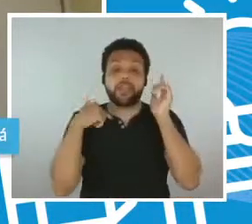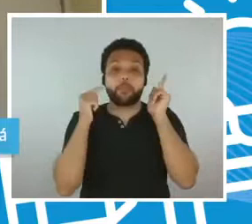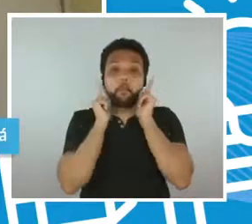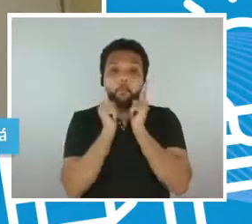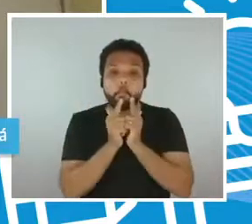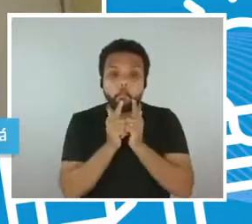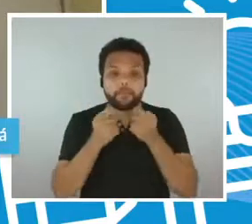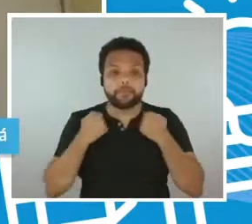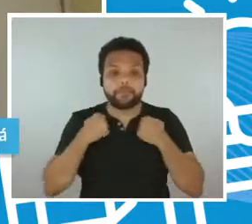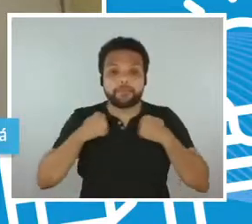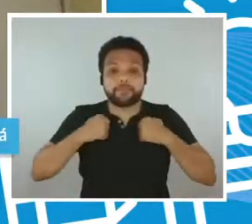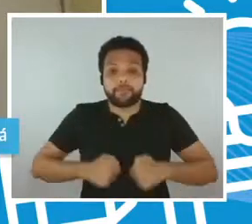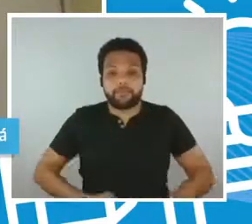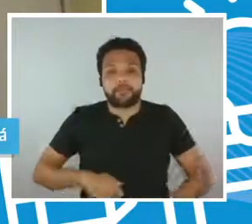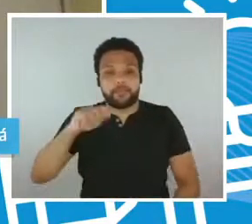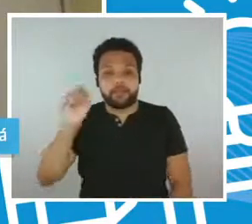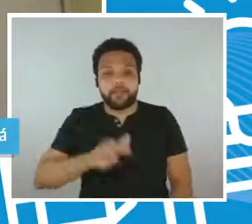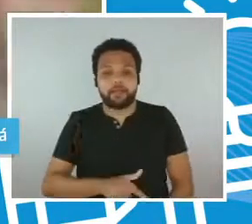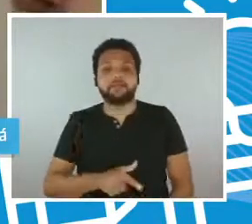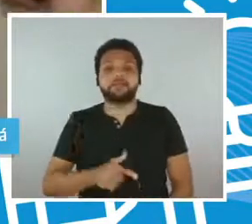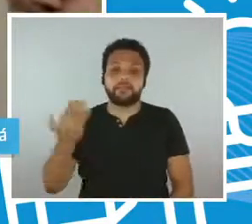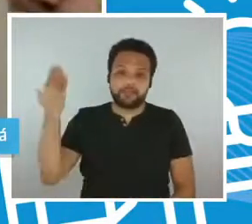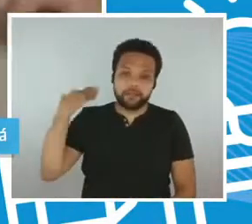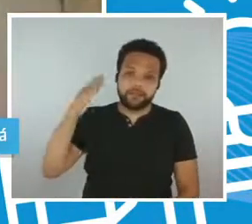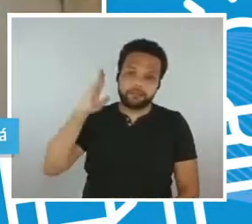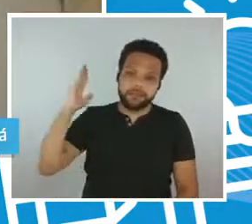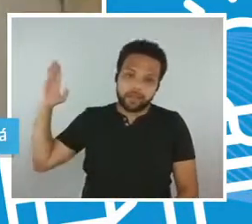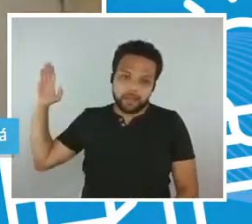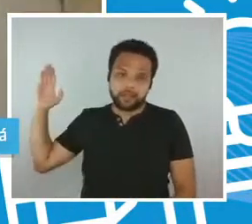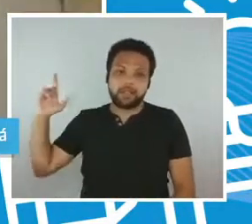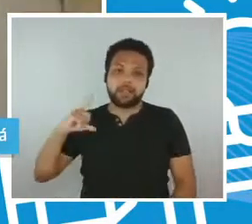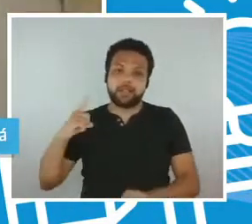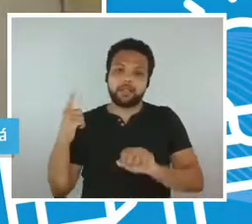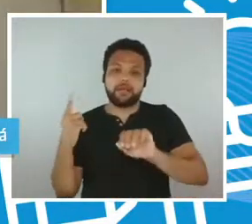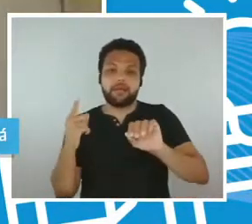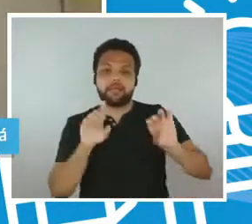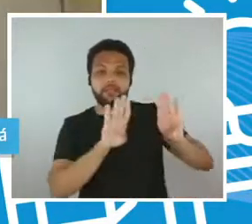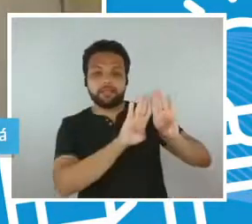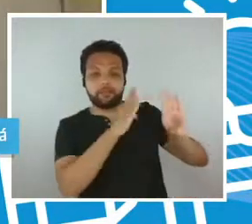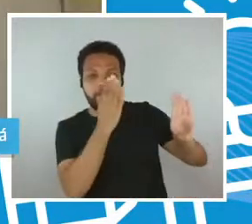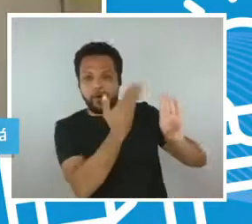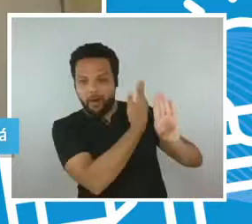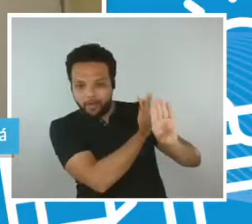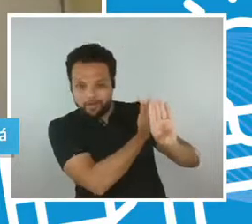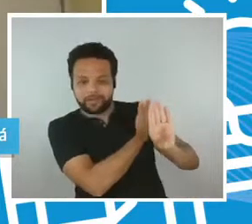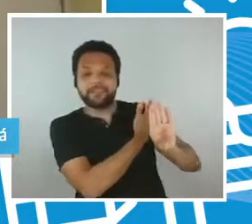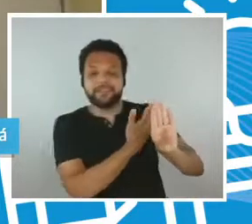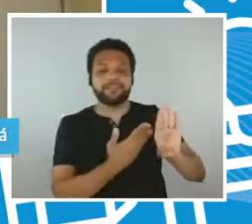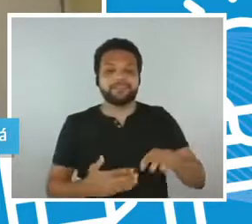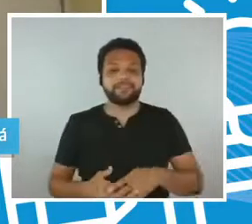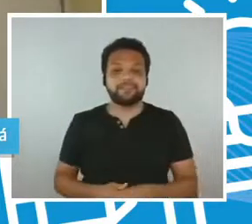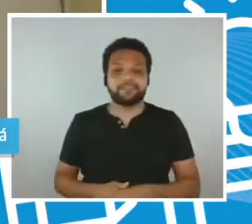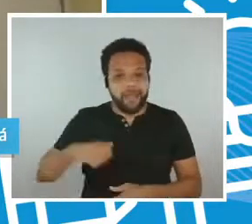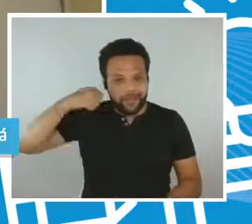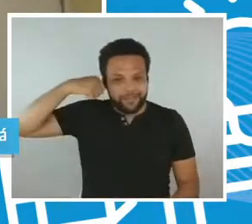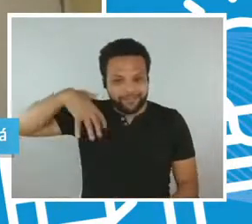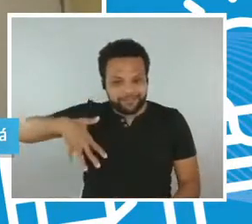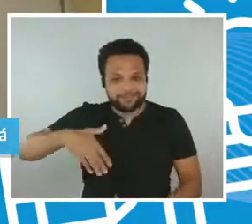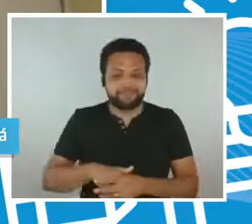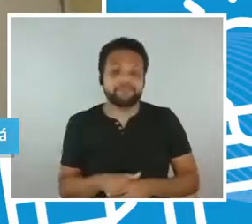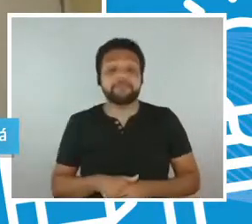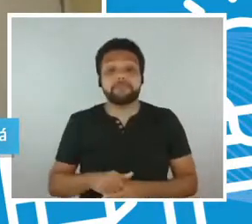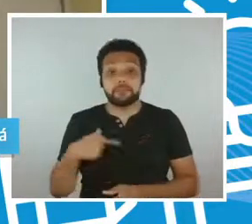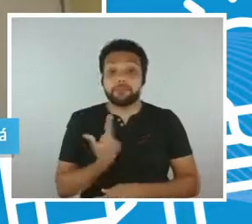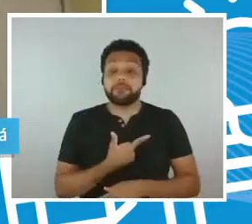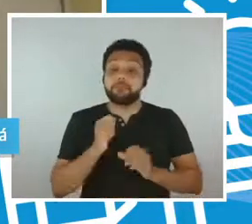barba, vestido azul também, com alguns livros aqui por trás, como sempre, uma porta ali à minha esquerda e, enfim, podemos aqui,